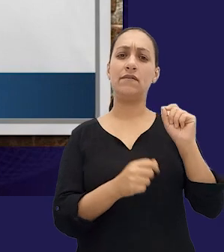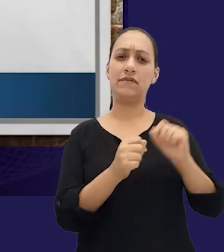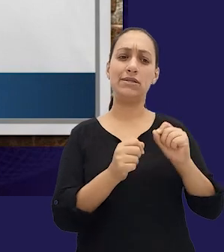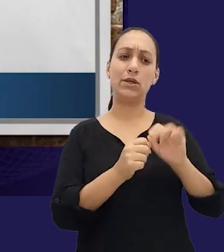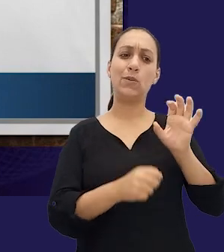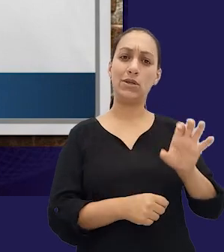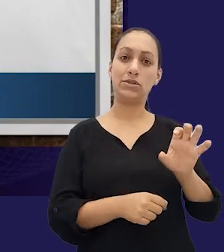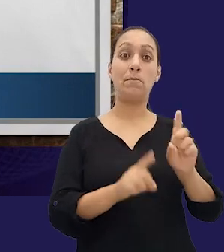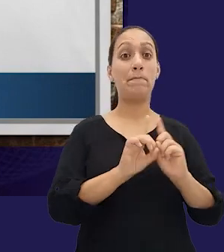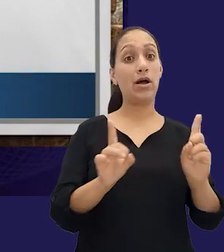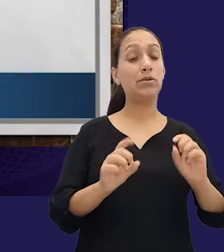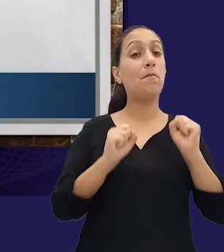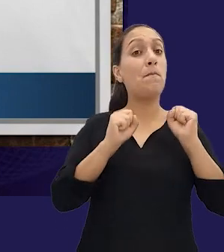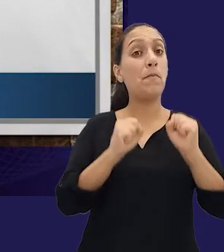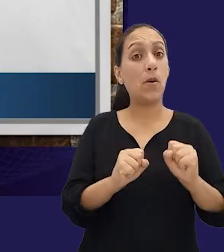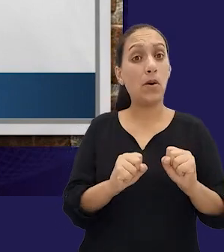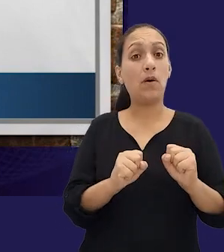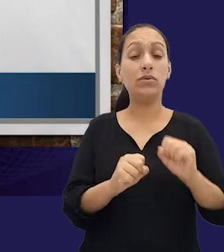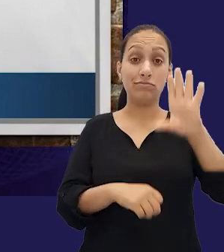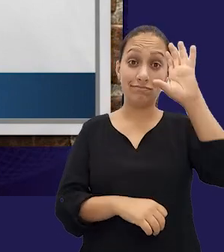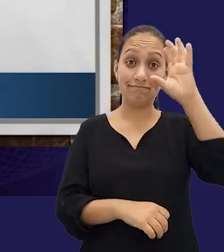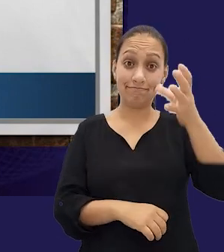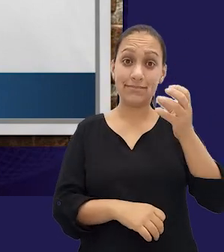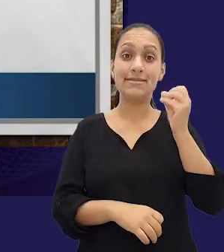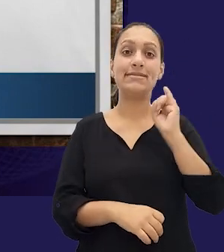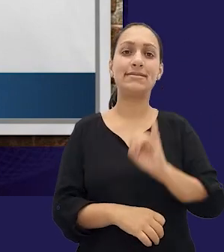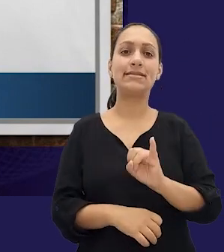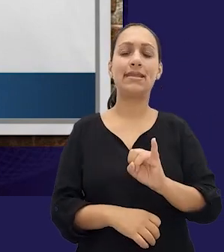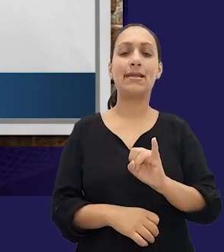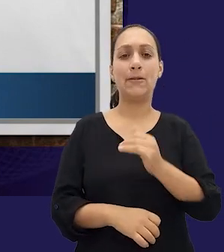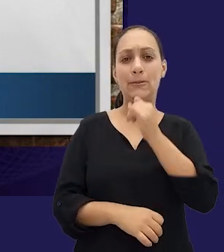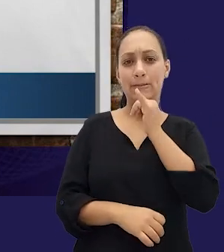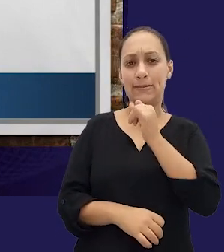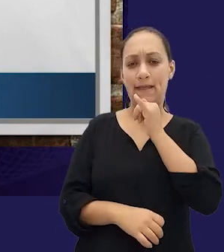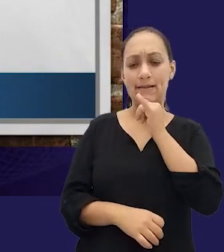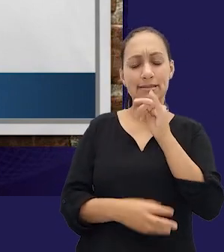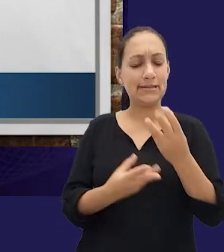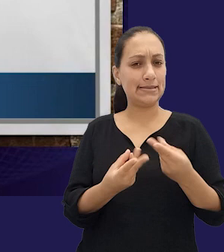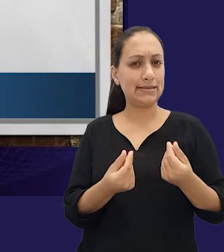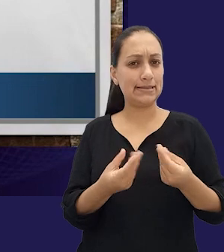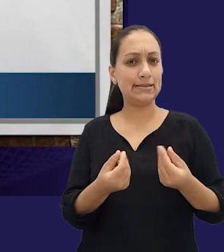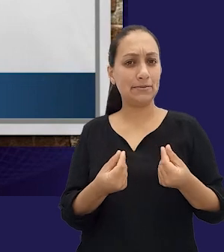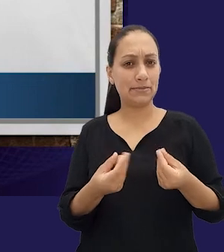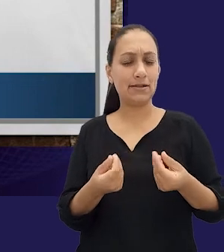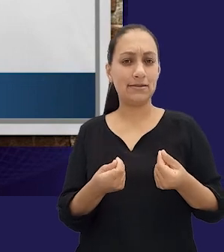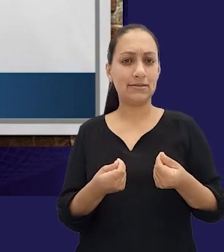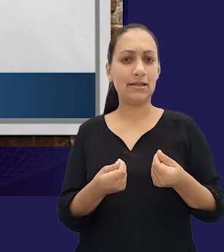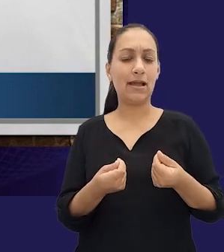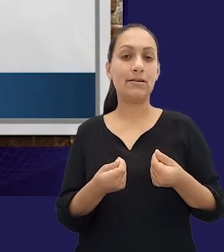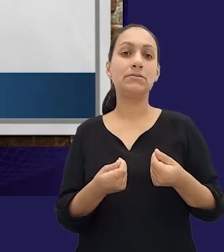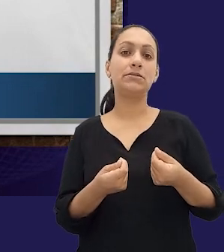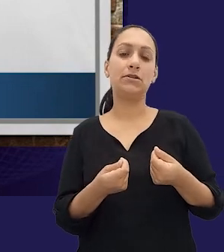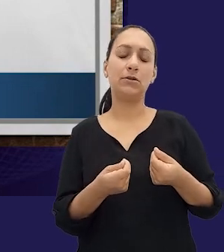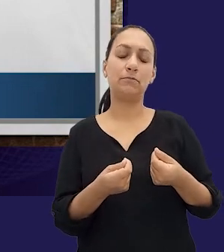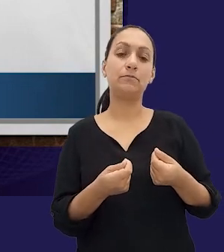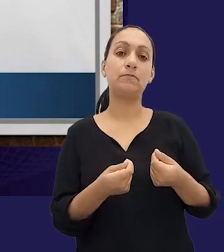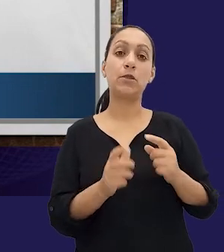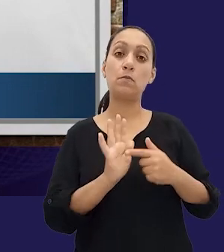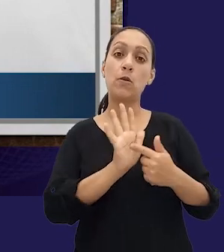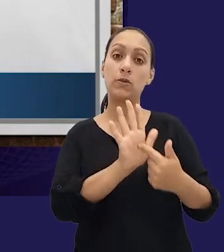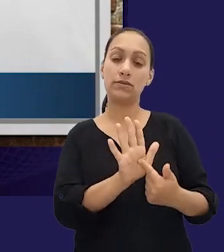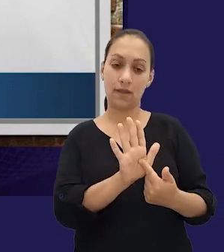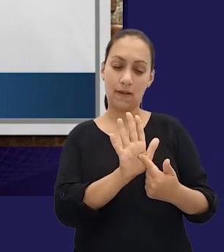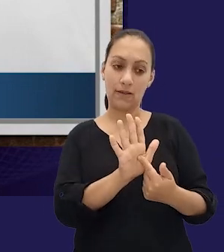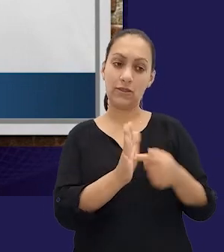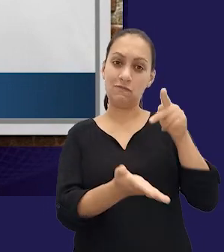pode chegar a ser com polimixina se o teste de sensibilidade, né, à polimixina, mostrar